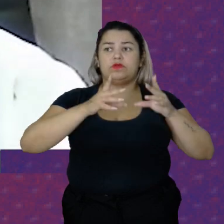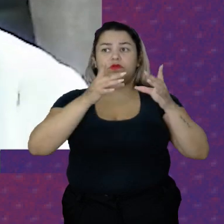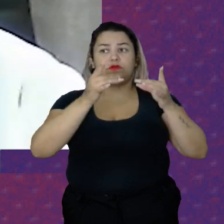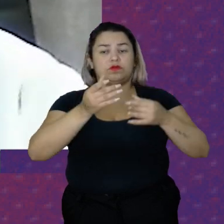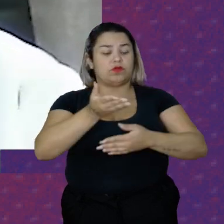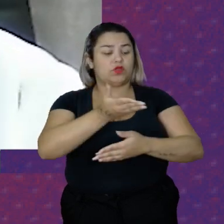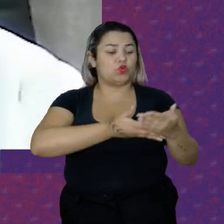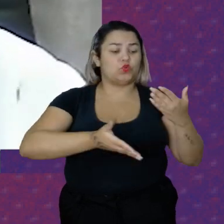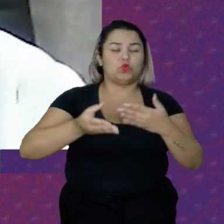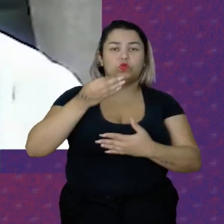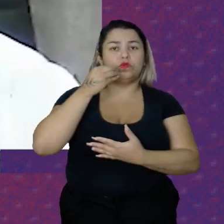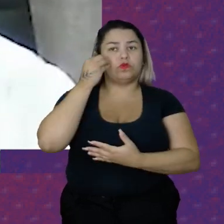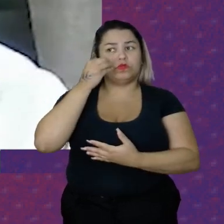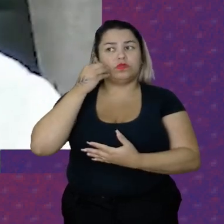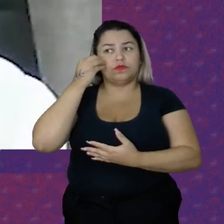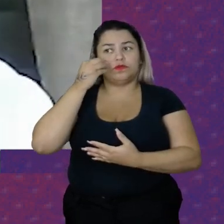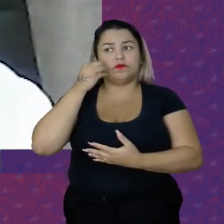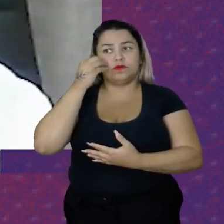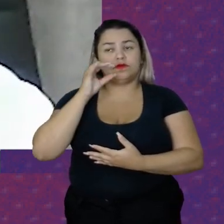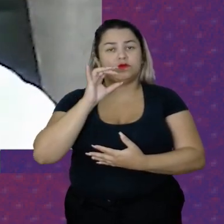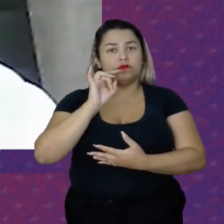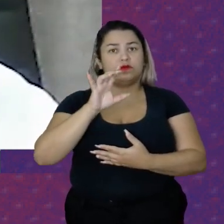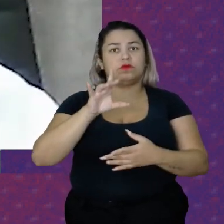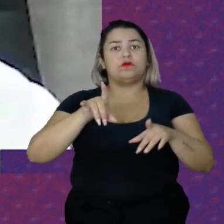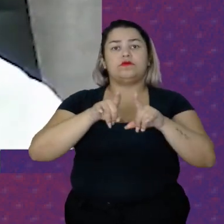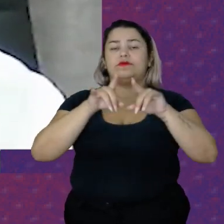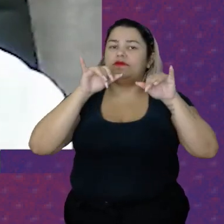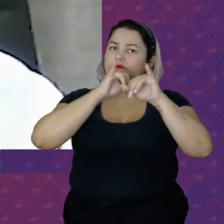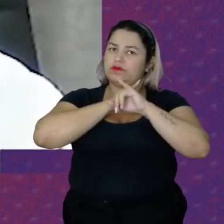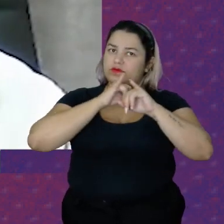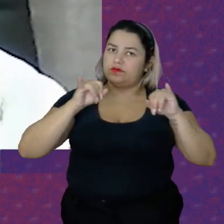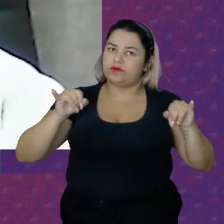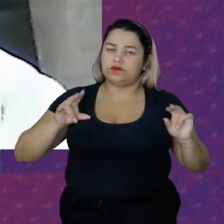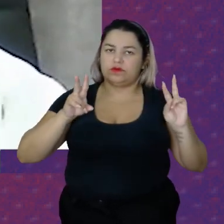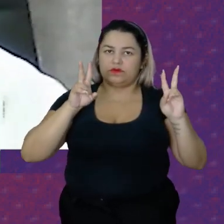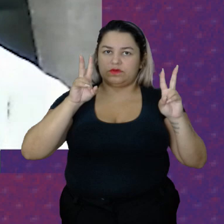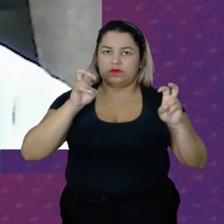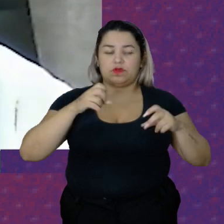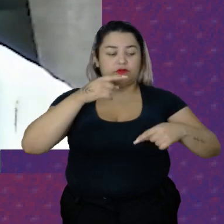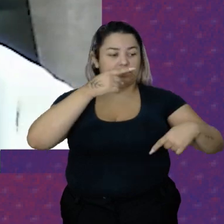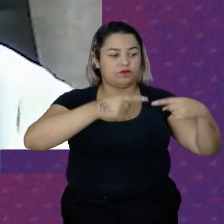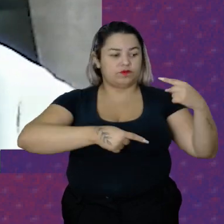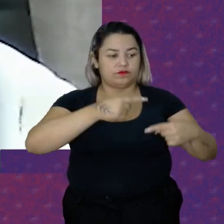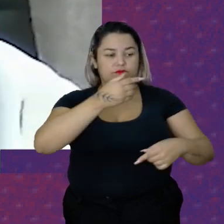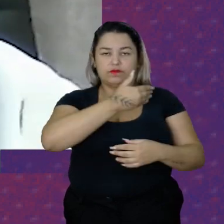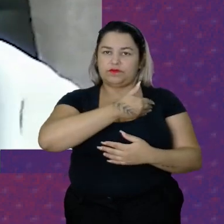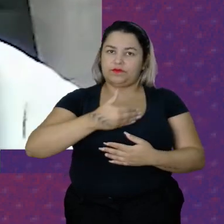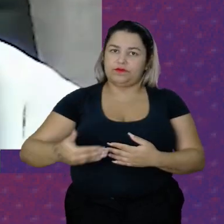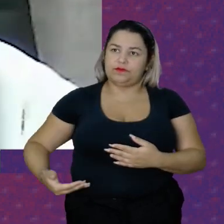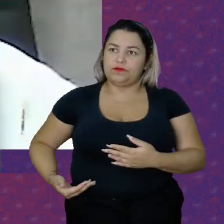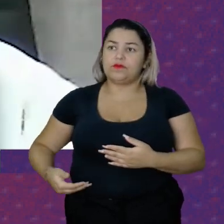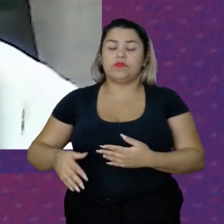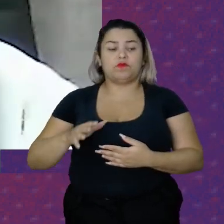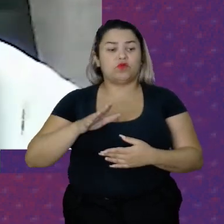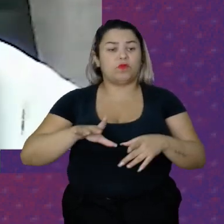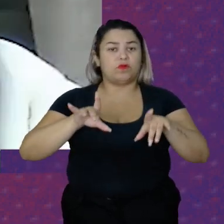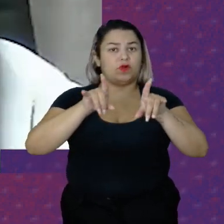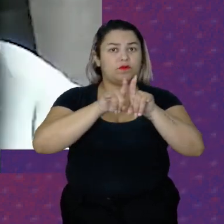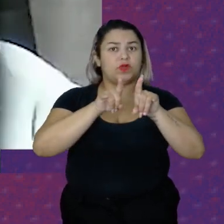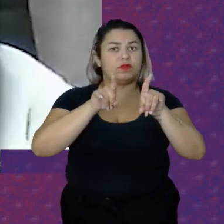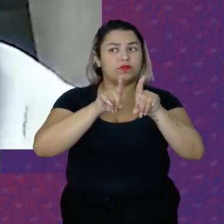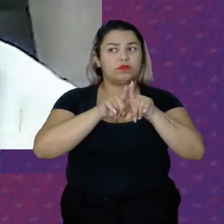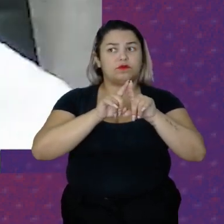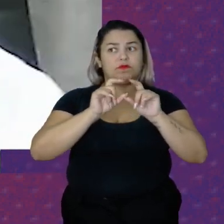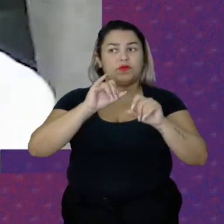de experiências, socialização das informações sobre as políticas públicas de uma forma geral, e eu